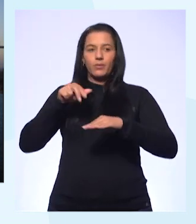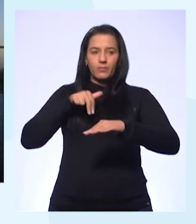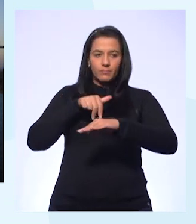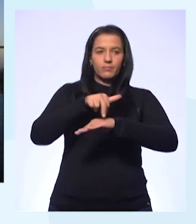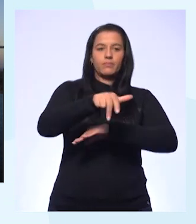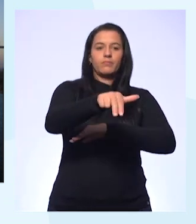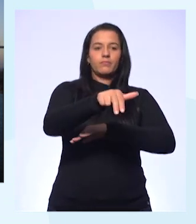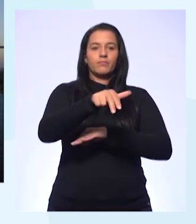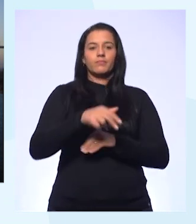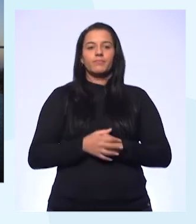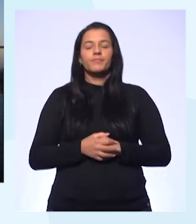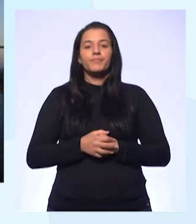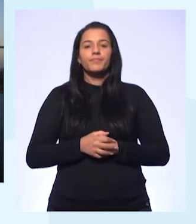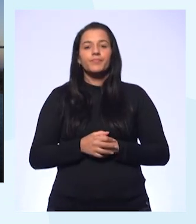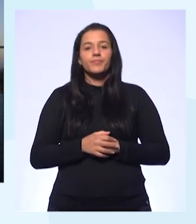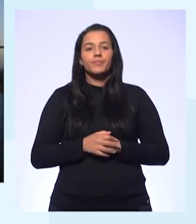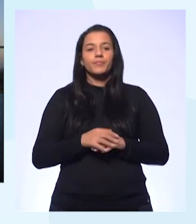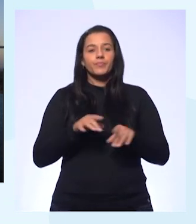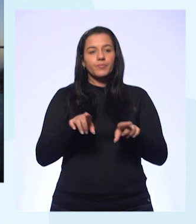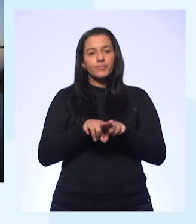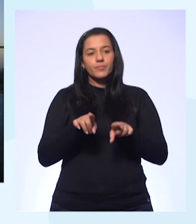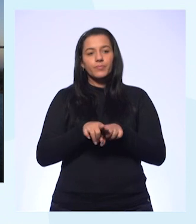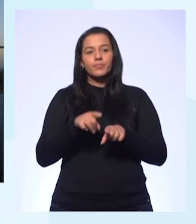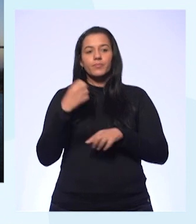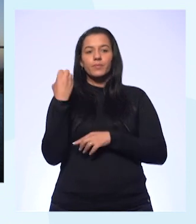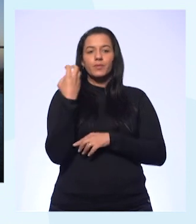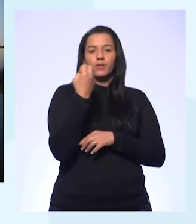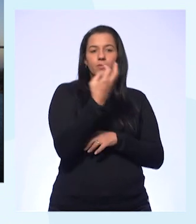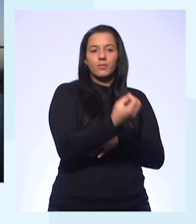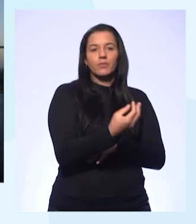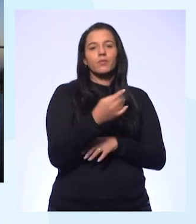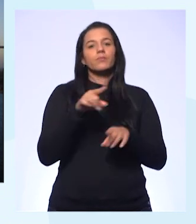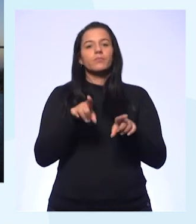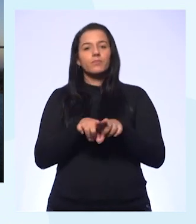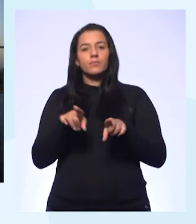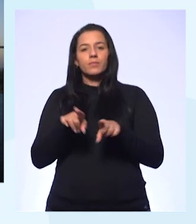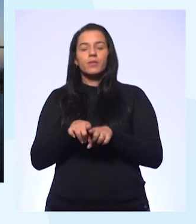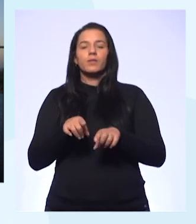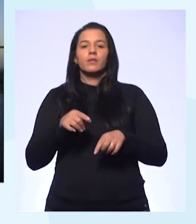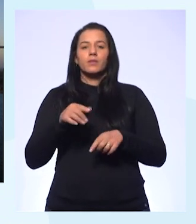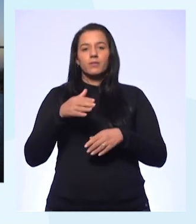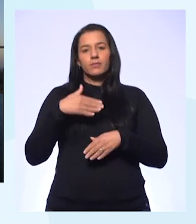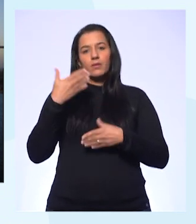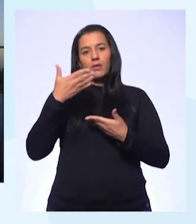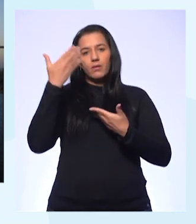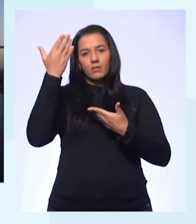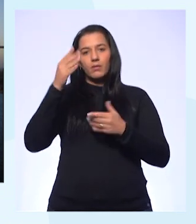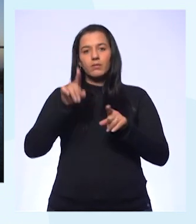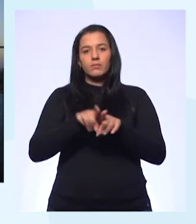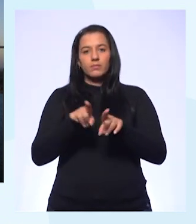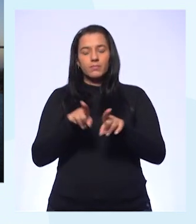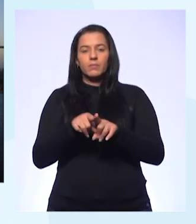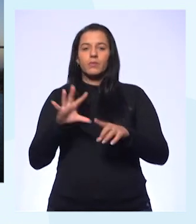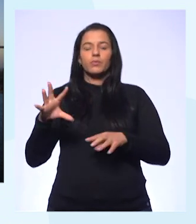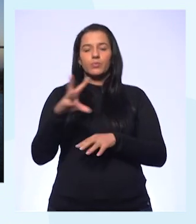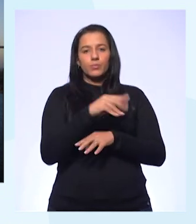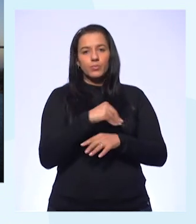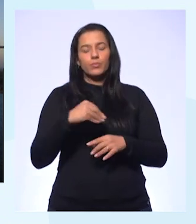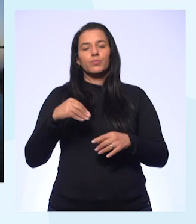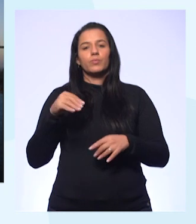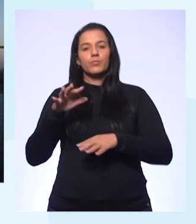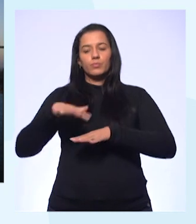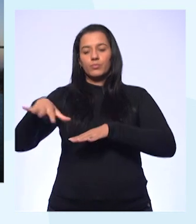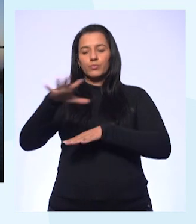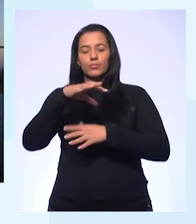né? E ele tem aí a viagem entre a Europa e a Ásia, que aí a gente denomina de Ásia Meridional, né, que é a região lá do Oriente